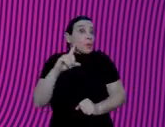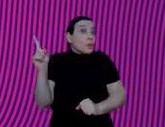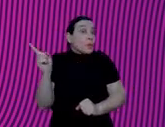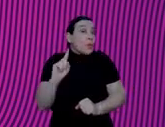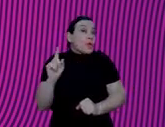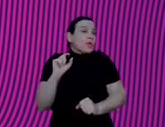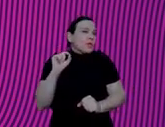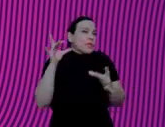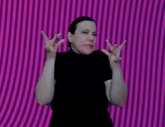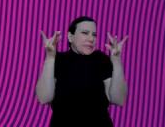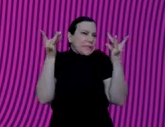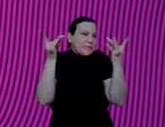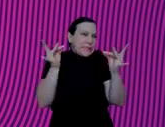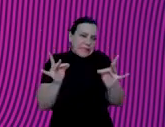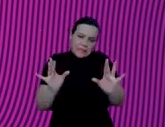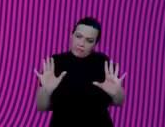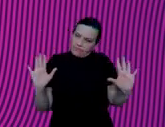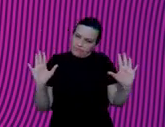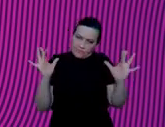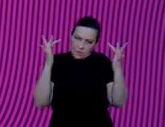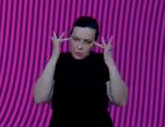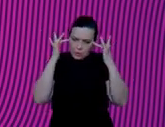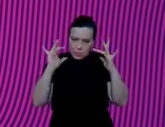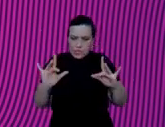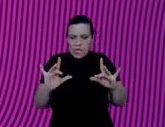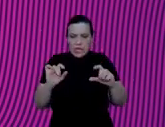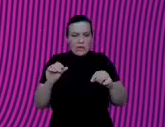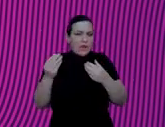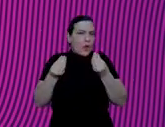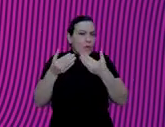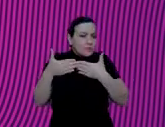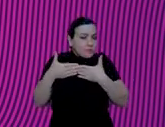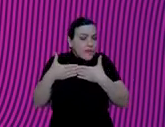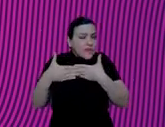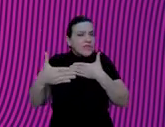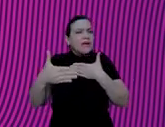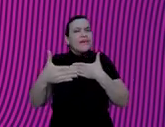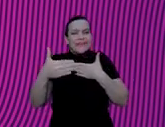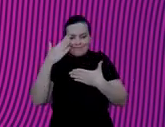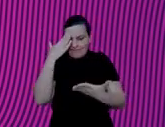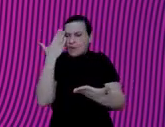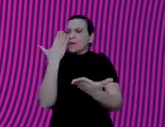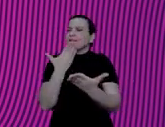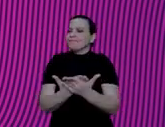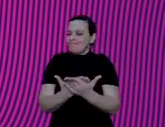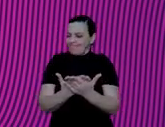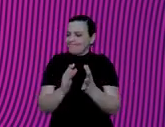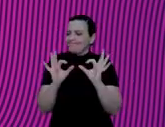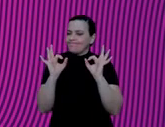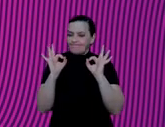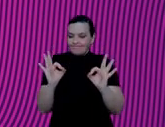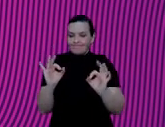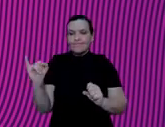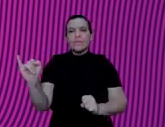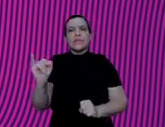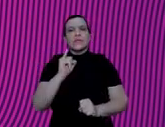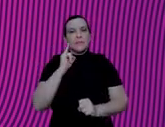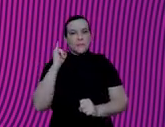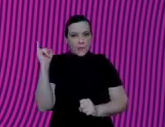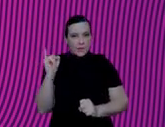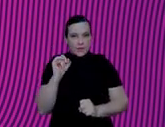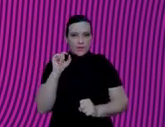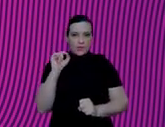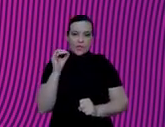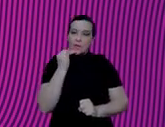jogo para se avançar nesse campo, mas não tenho dúvida que isso seria importante, primeiro, do ponto de vista do diagnóstico, porque não são todos os serviços que têm